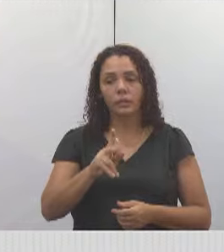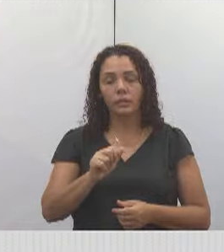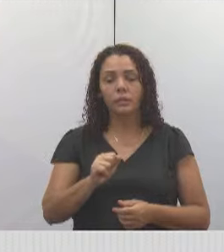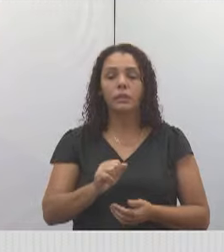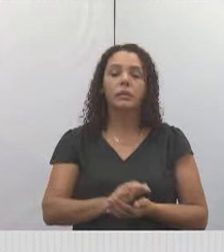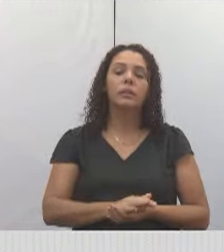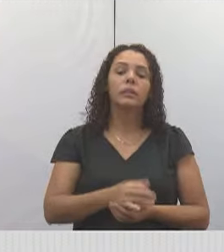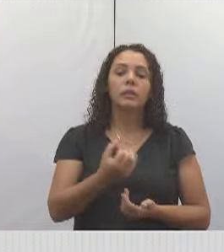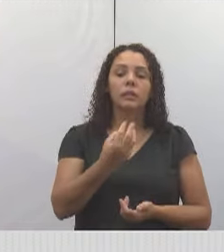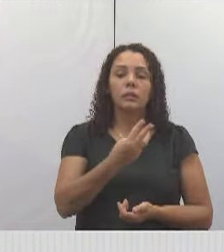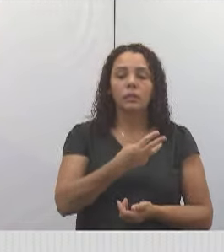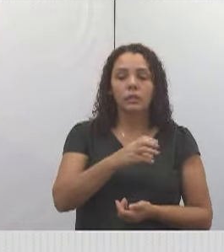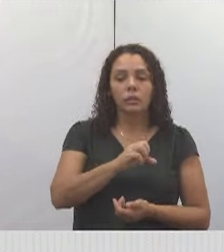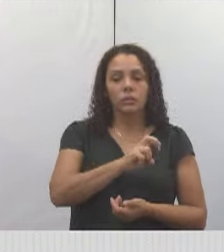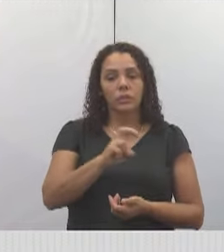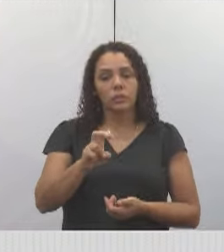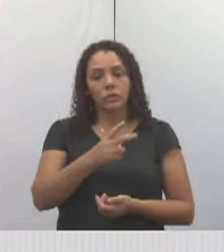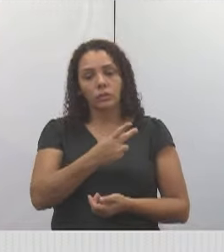3955-2206,